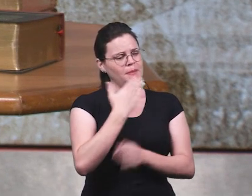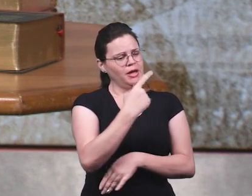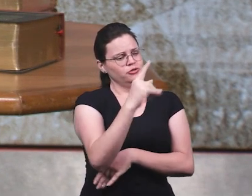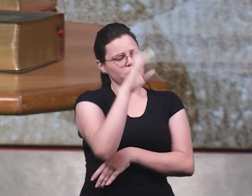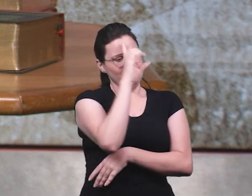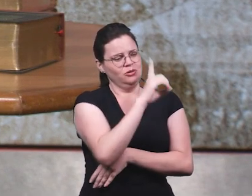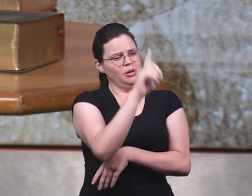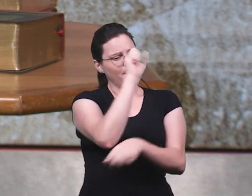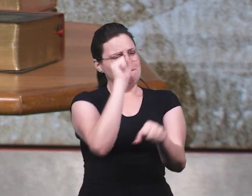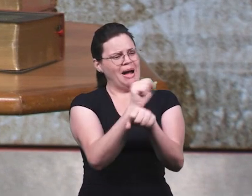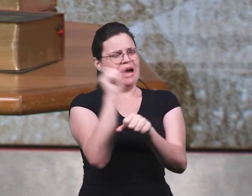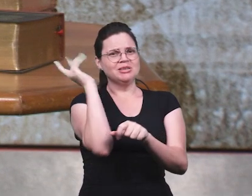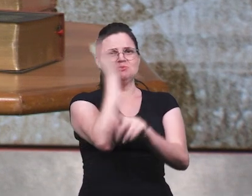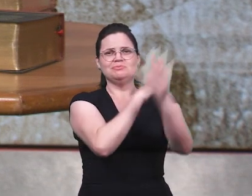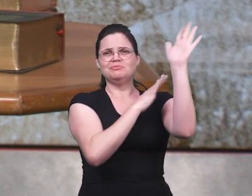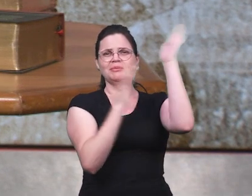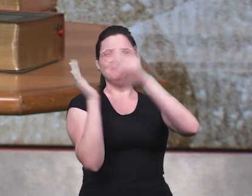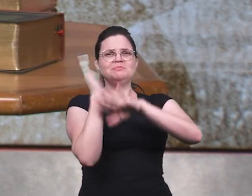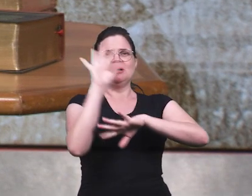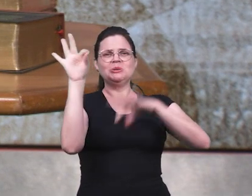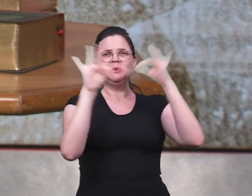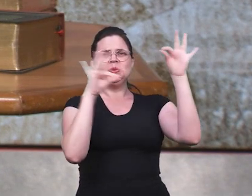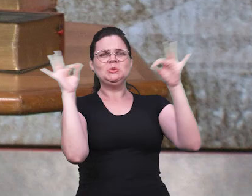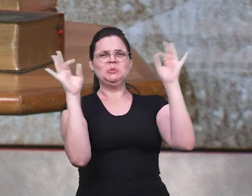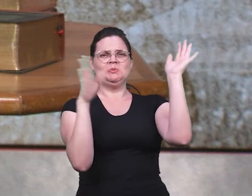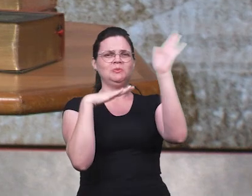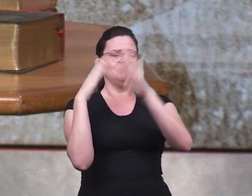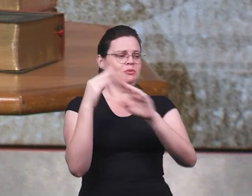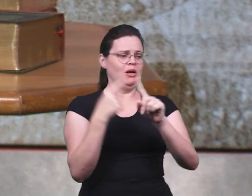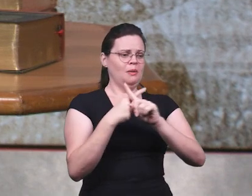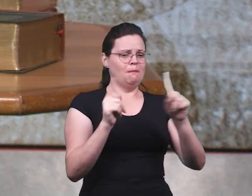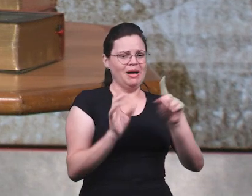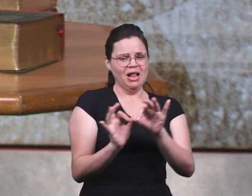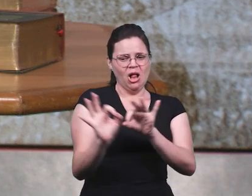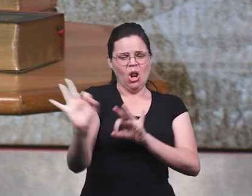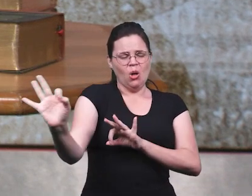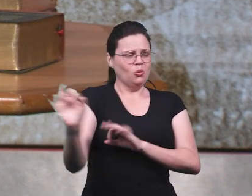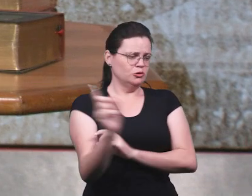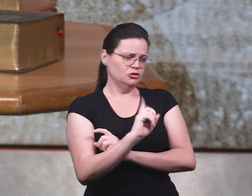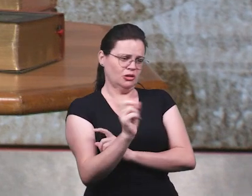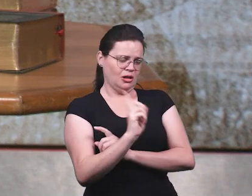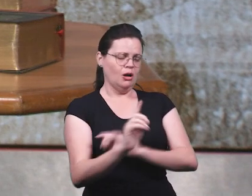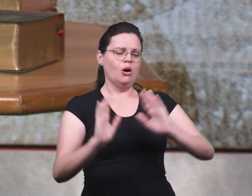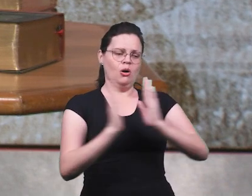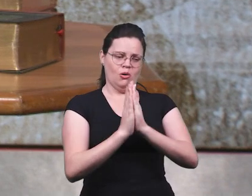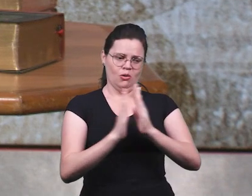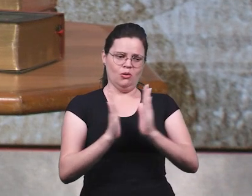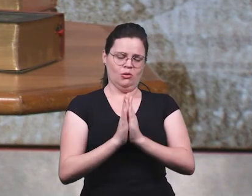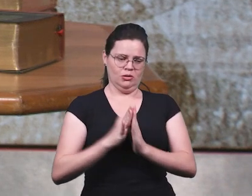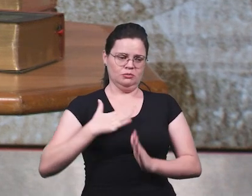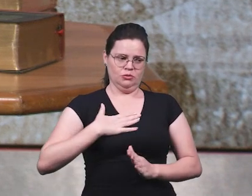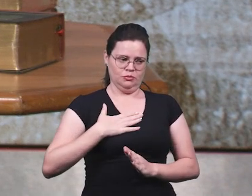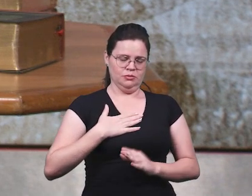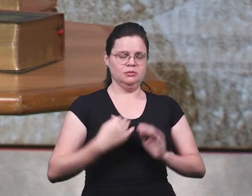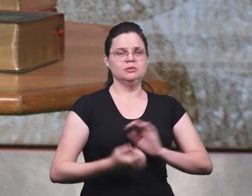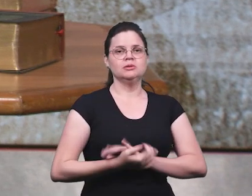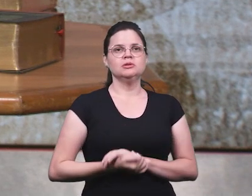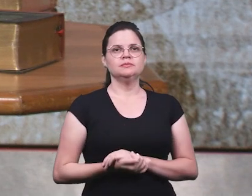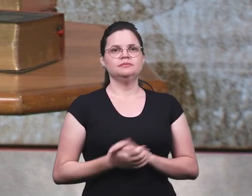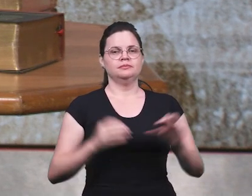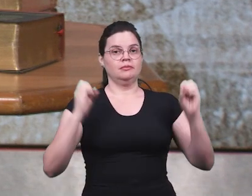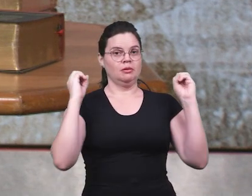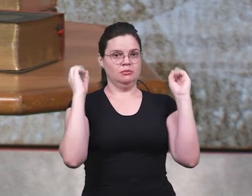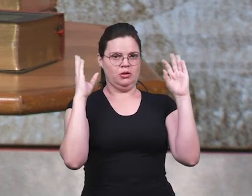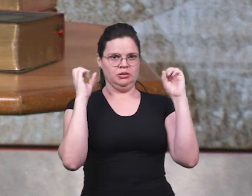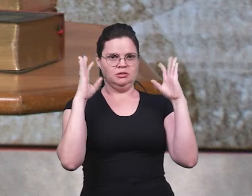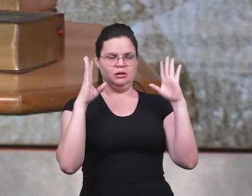deserto. Somente que indo, não vades longe. Orai também por mim. E Moisés disse: